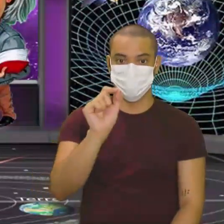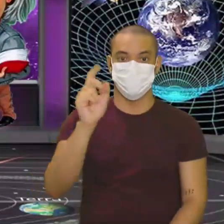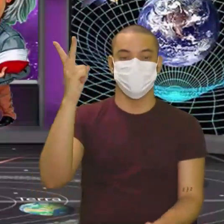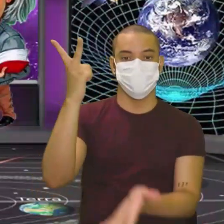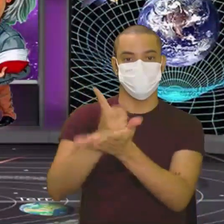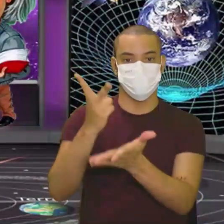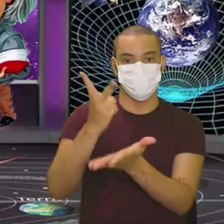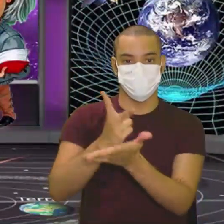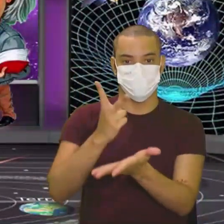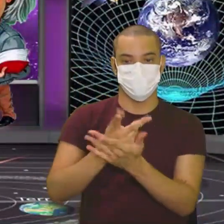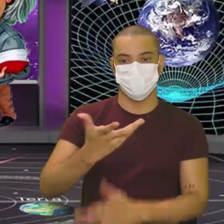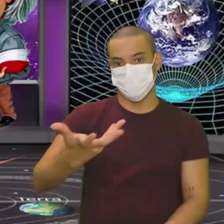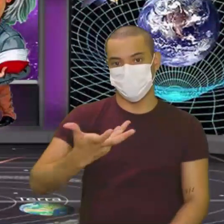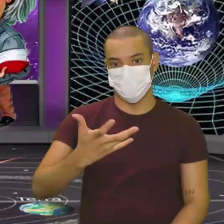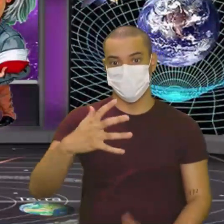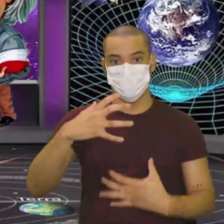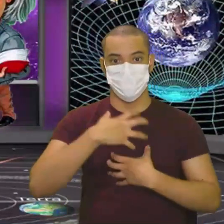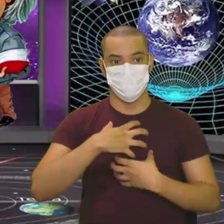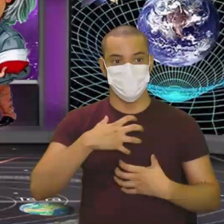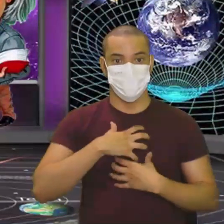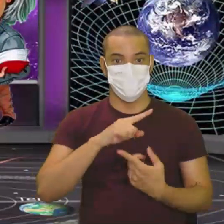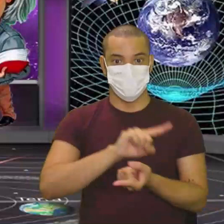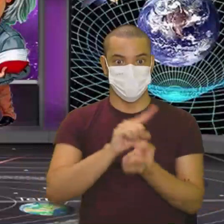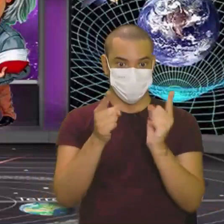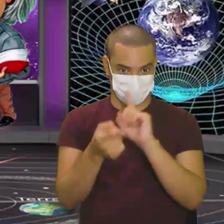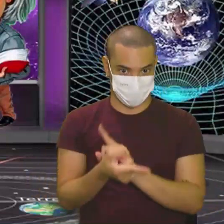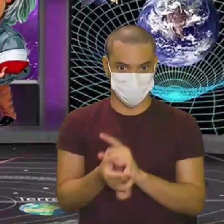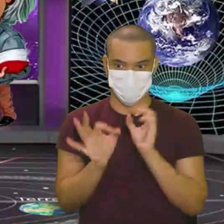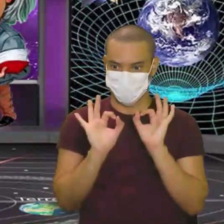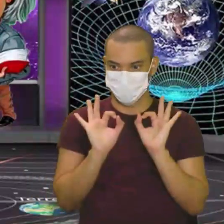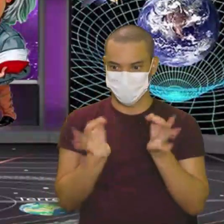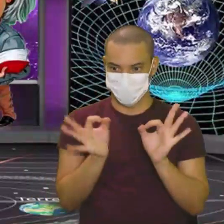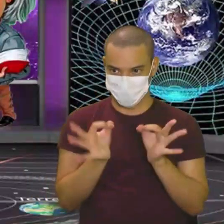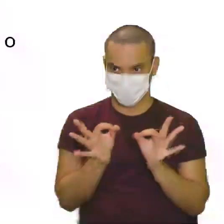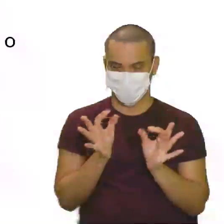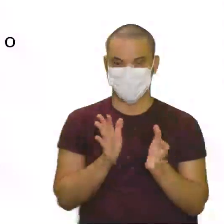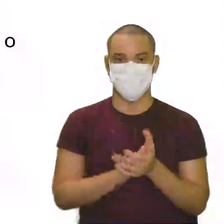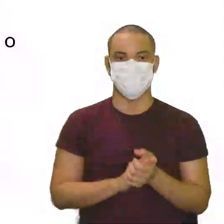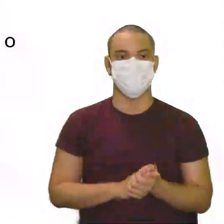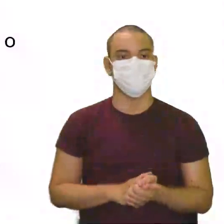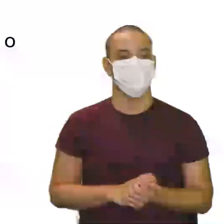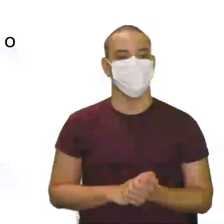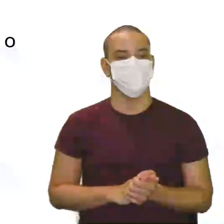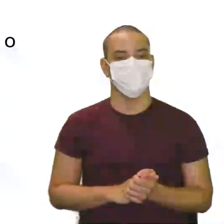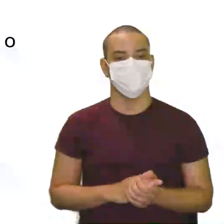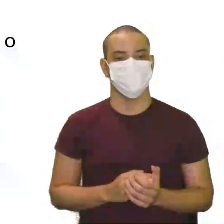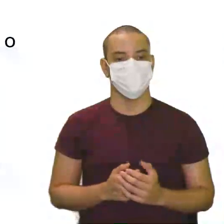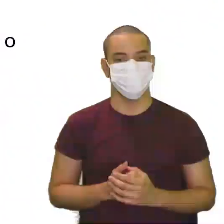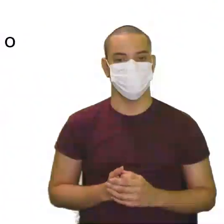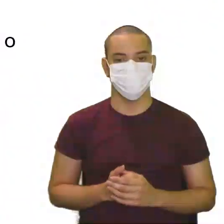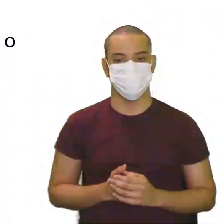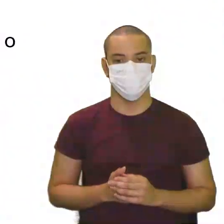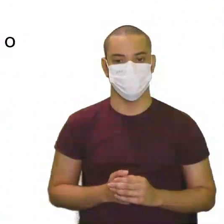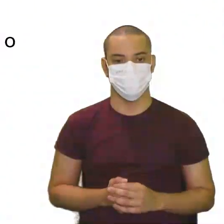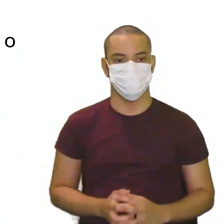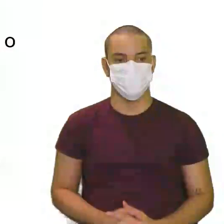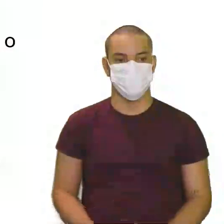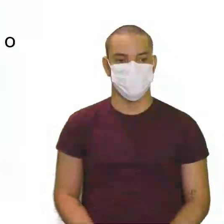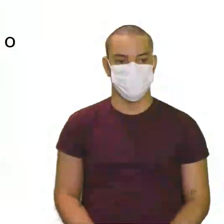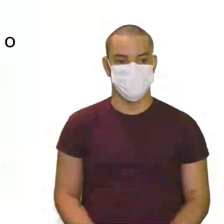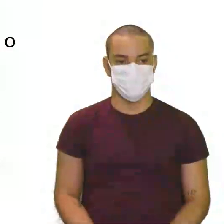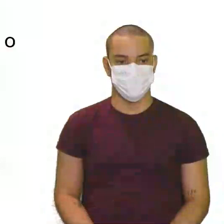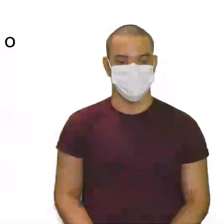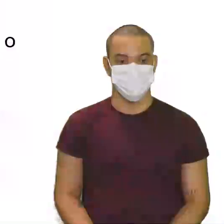com a mesma intensidade E com sentido oposto fechou vamos lá pessoal terminar de julgar as nossas alternativas aqui